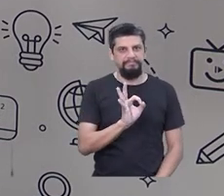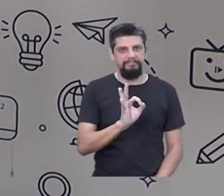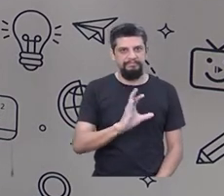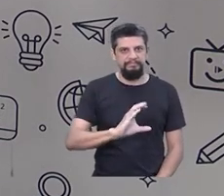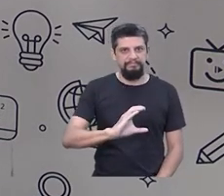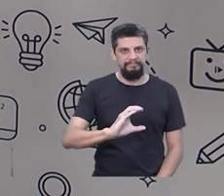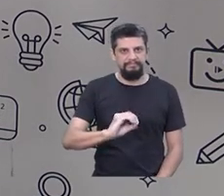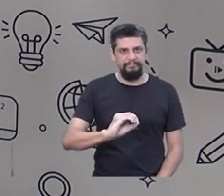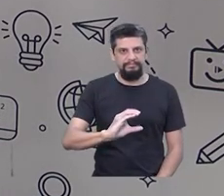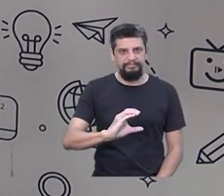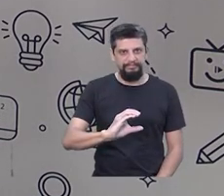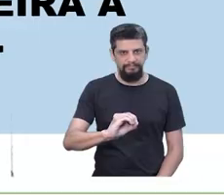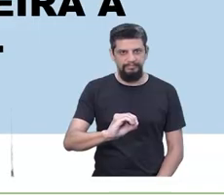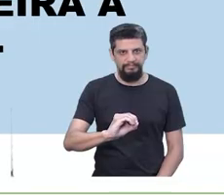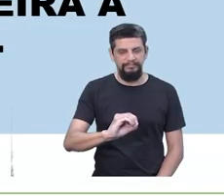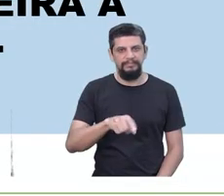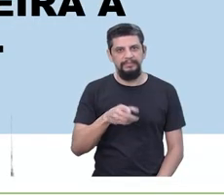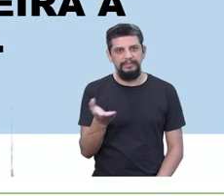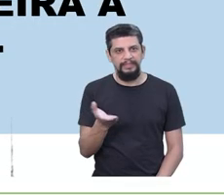cocô!